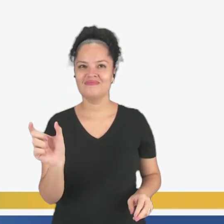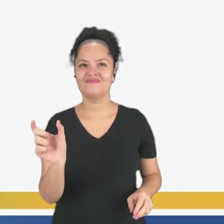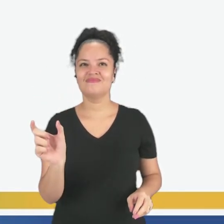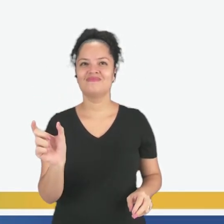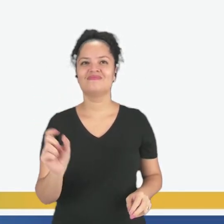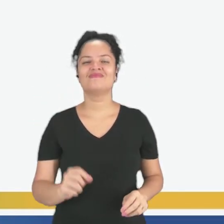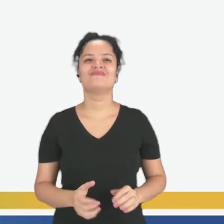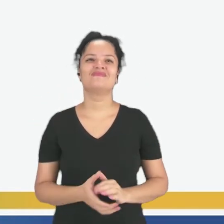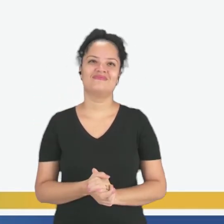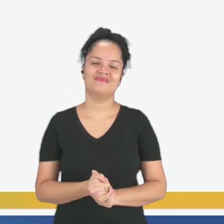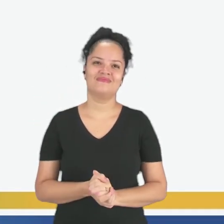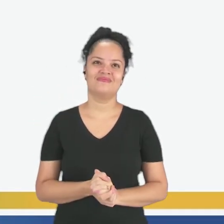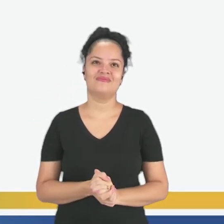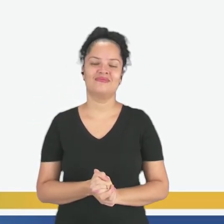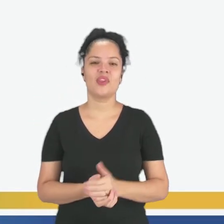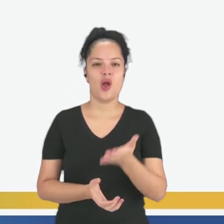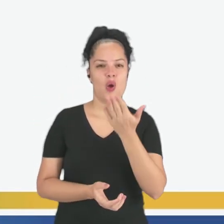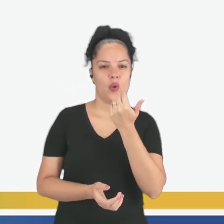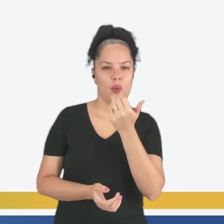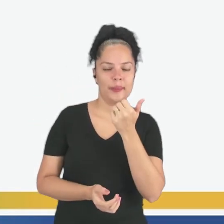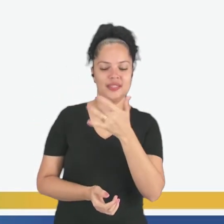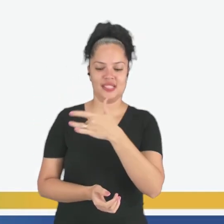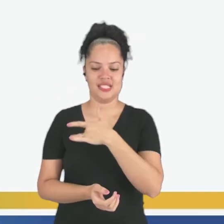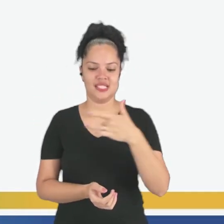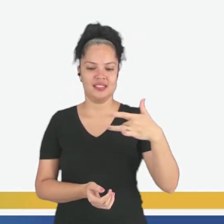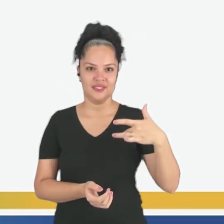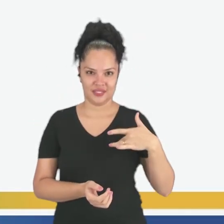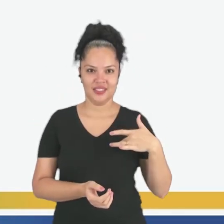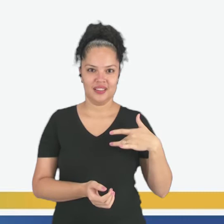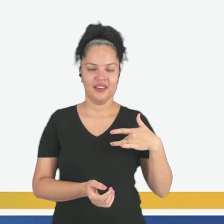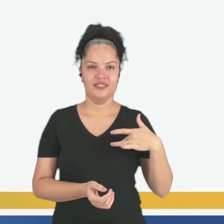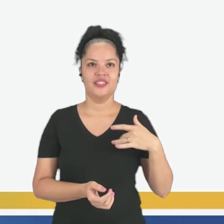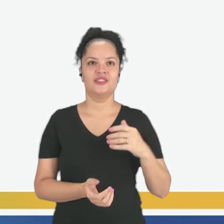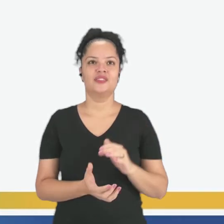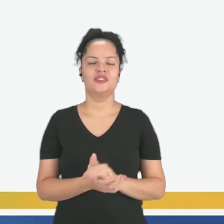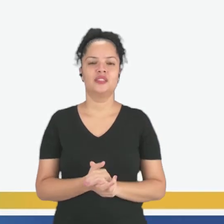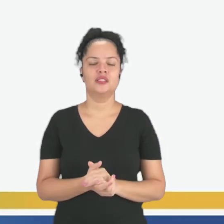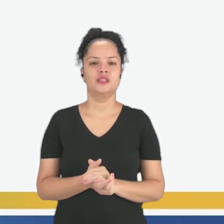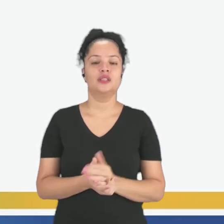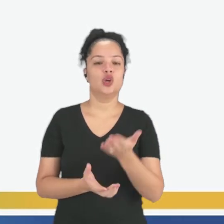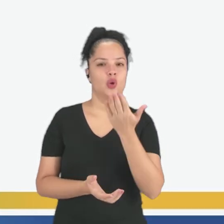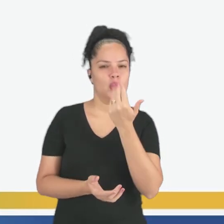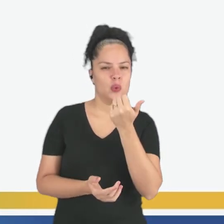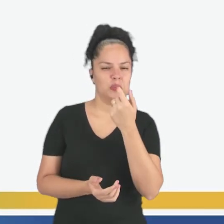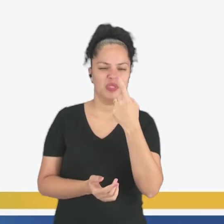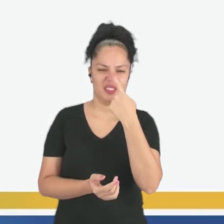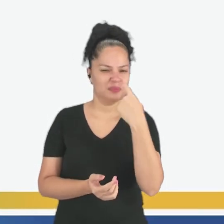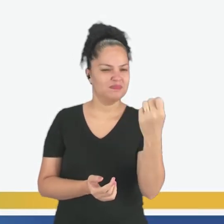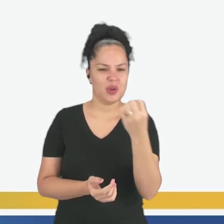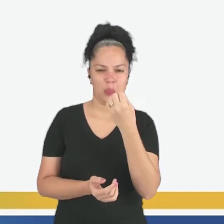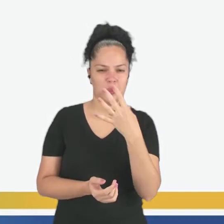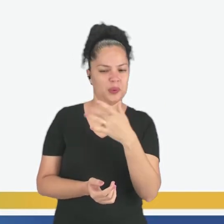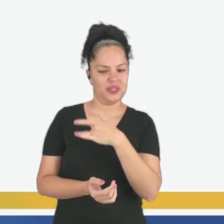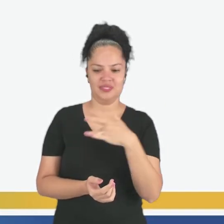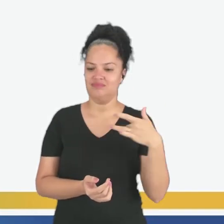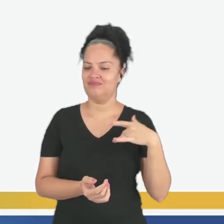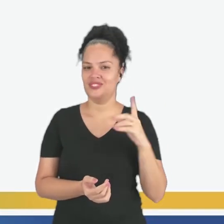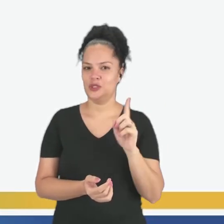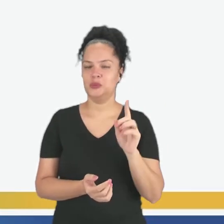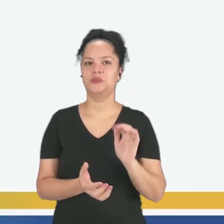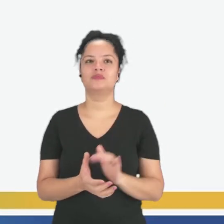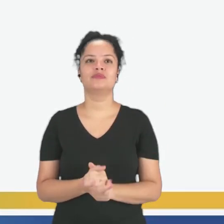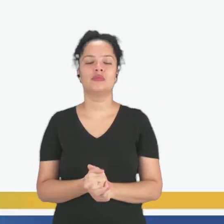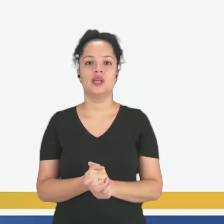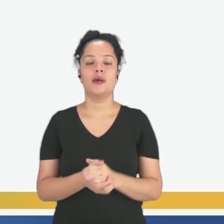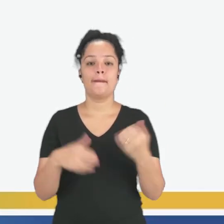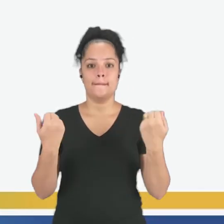food? Então, healthy é a comida saudável e junk é aquela comida lixo, aquela comida que não é saudável. Nós temos alguns exemplos e